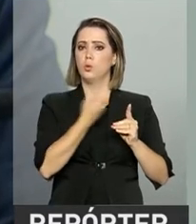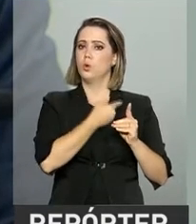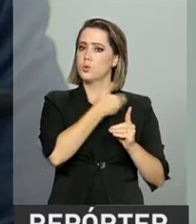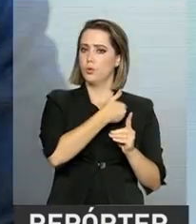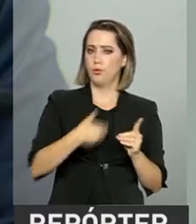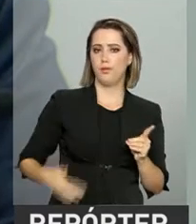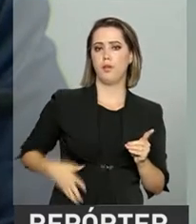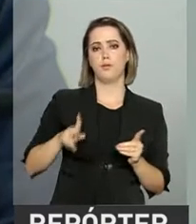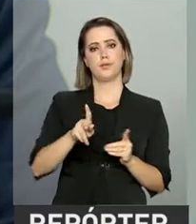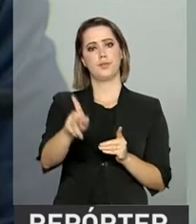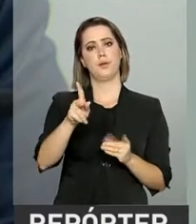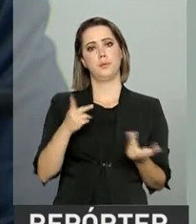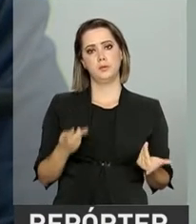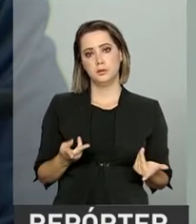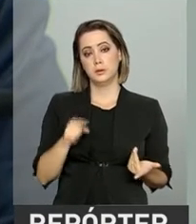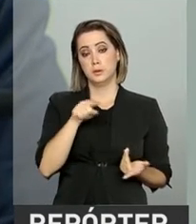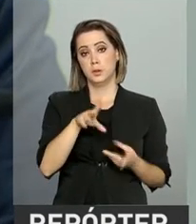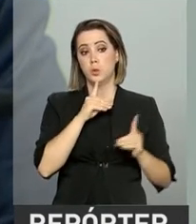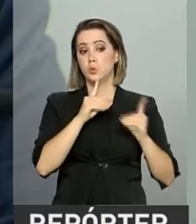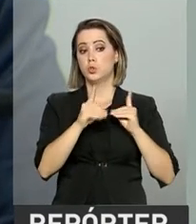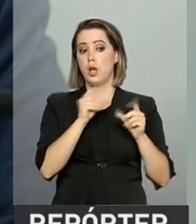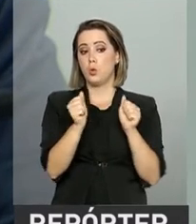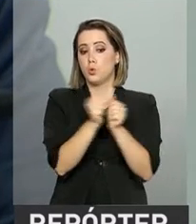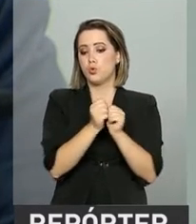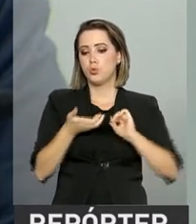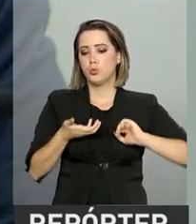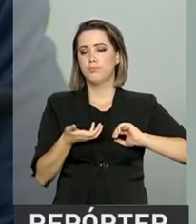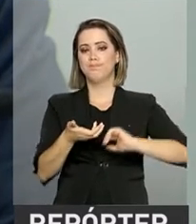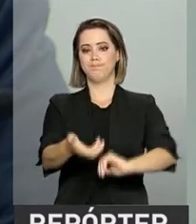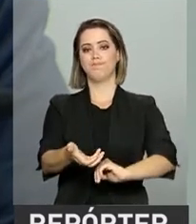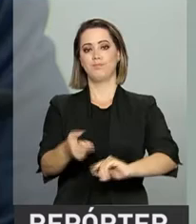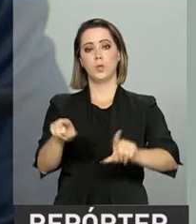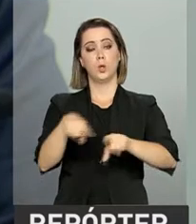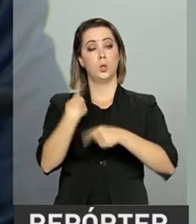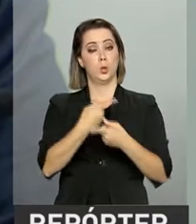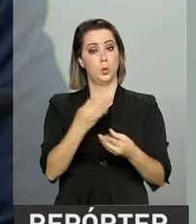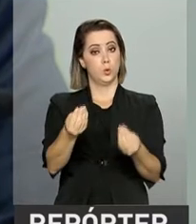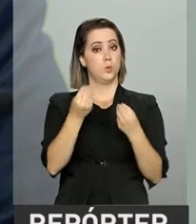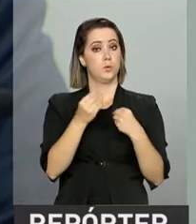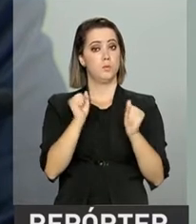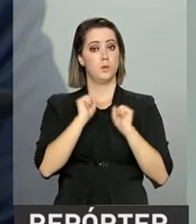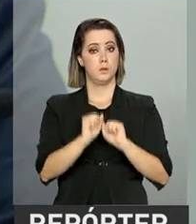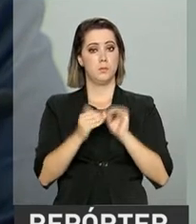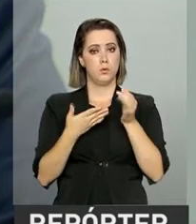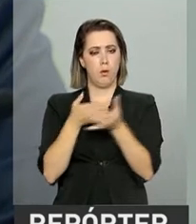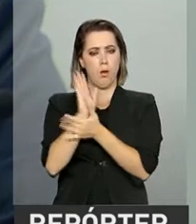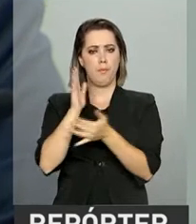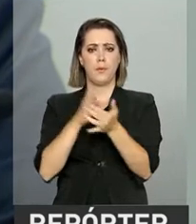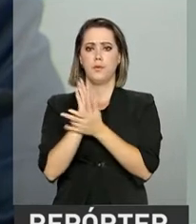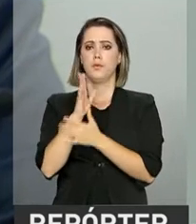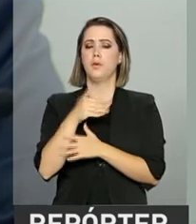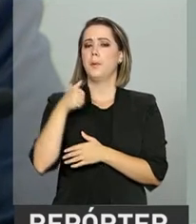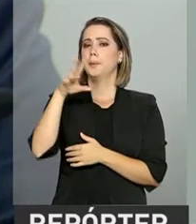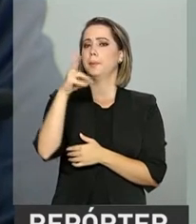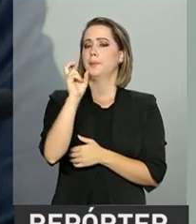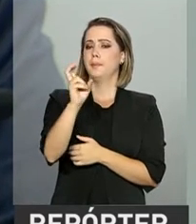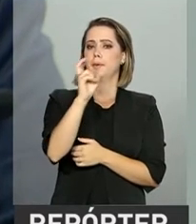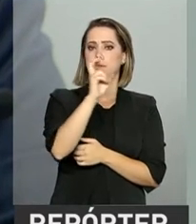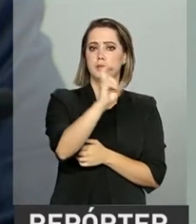governo. E foi precisamente o diálogo com o Congresso Nacional que nos permitiu aprovar mais de